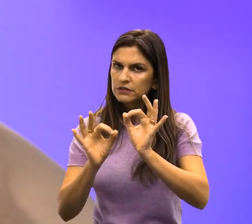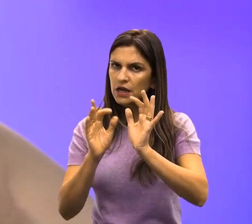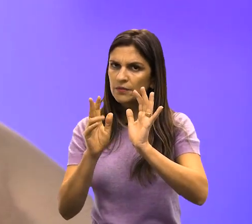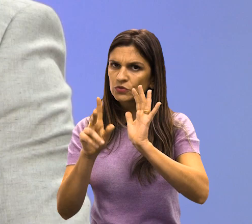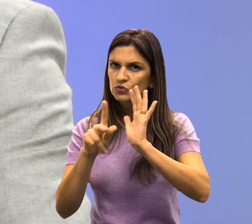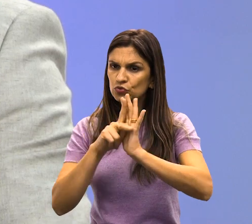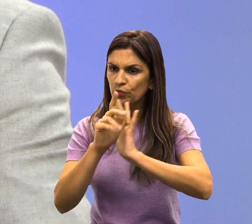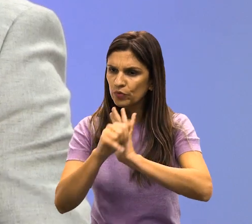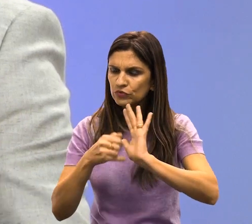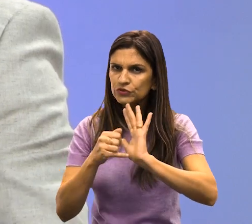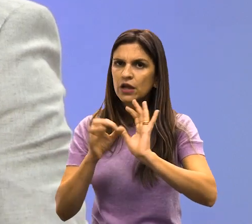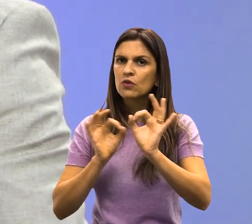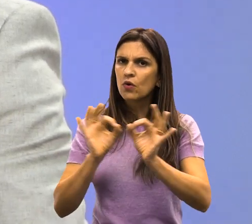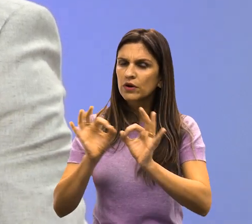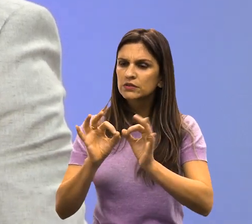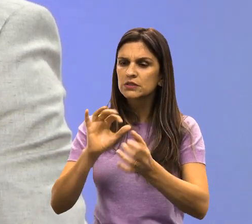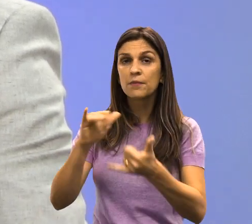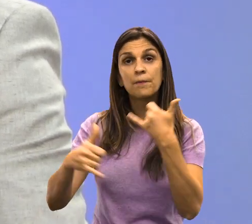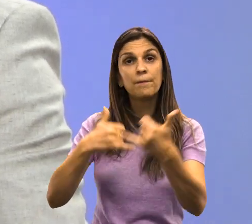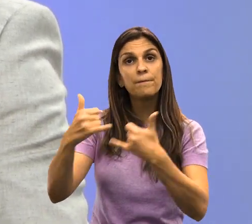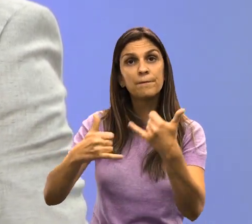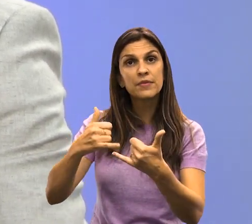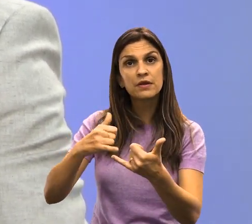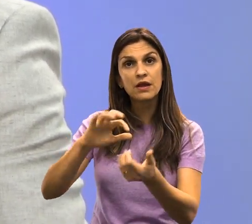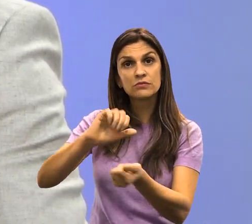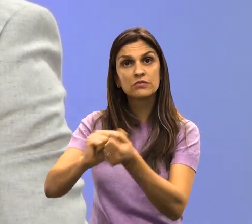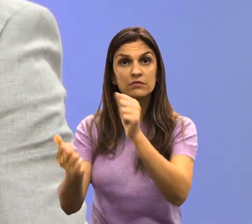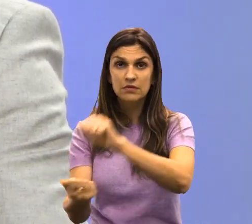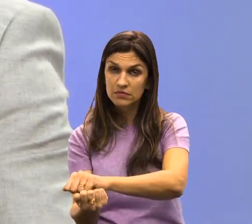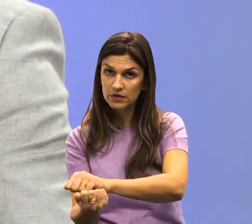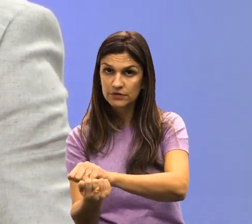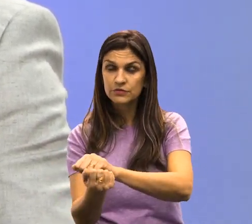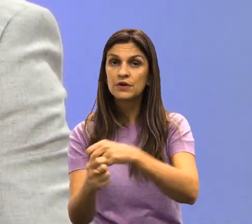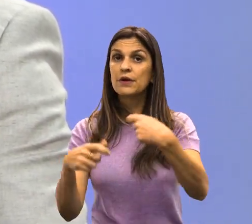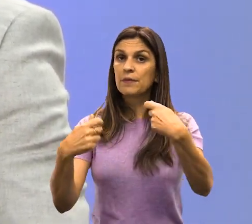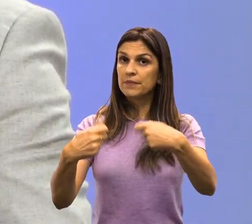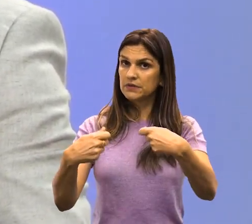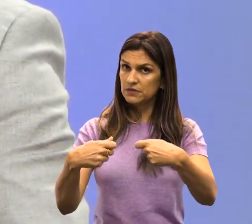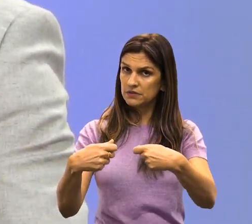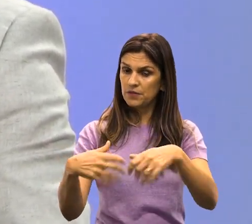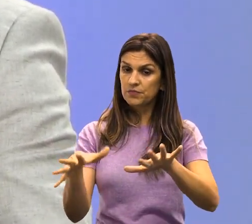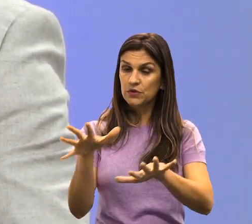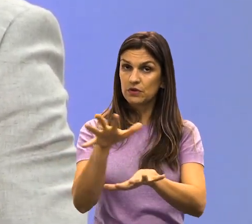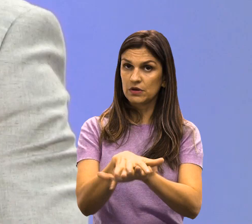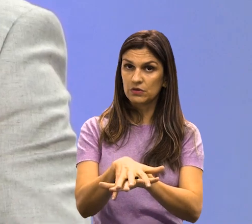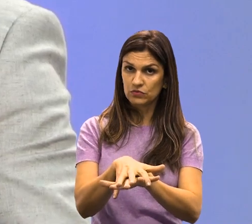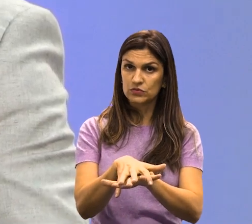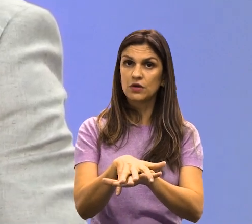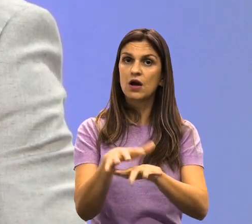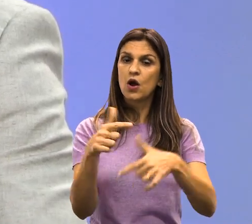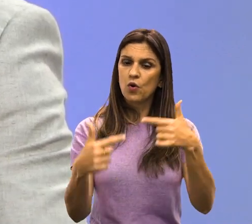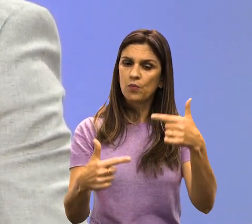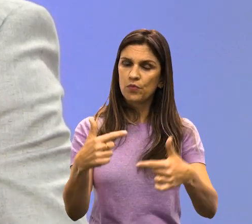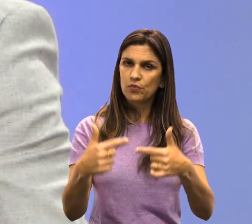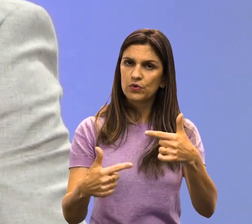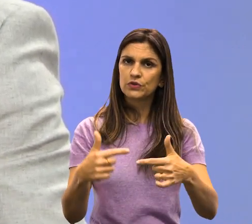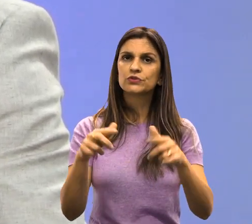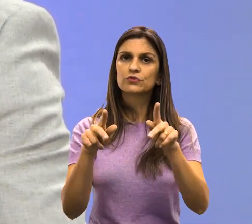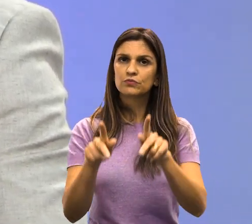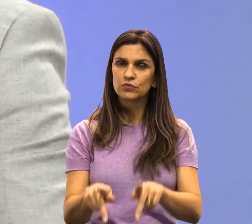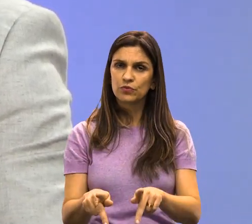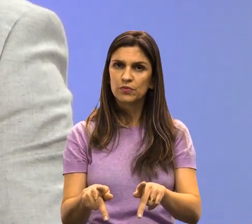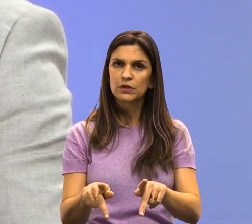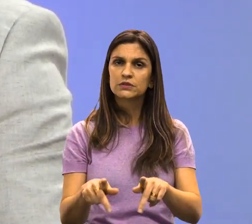deficiência. A inclusão ela é necessária. Ela é necessária. Nós precisamos de políticas públicas de inclusão. Isso é